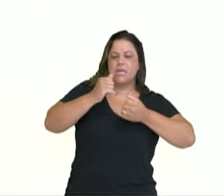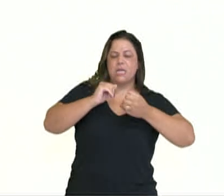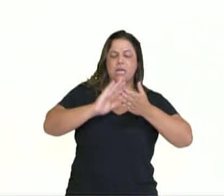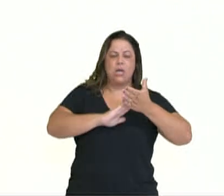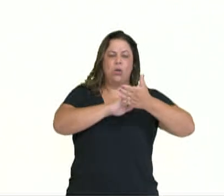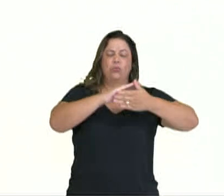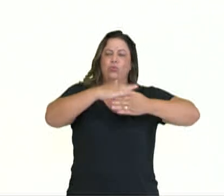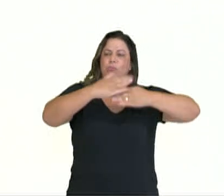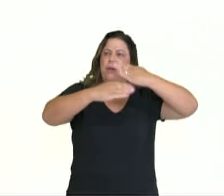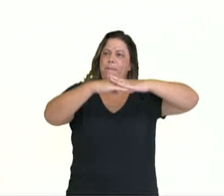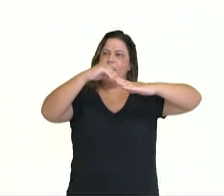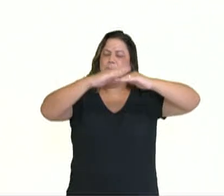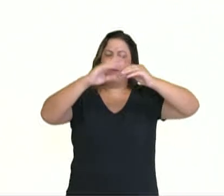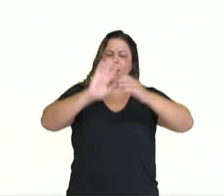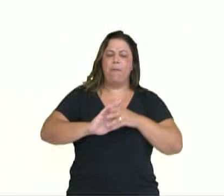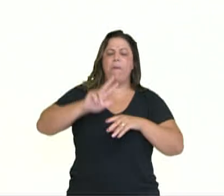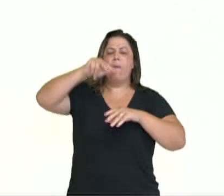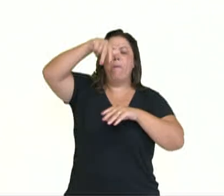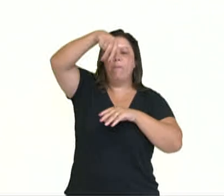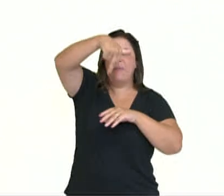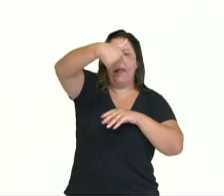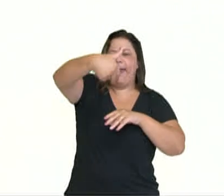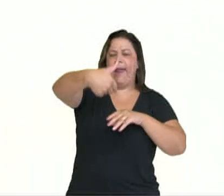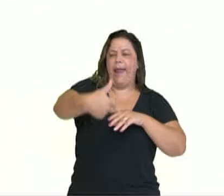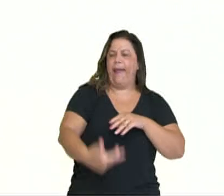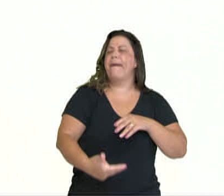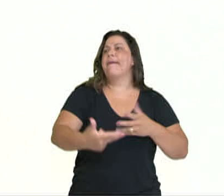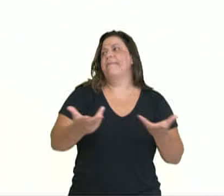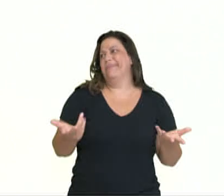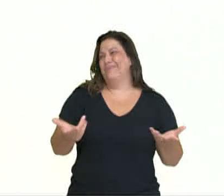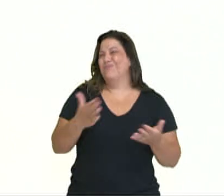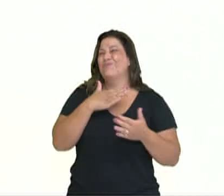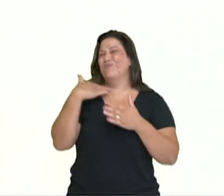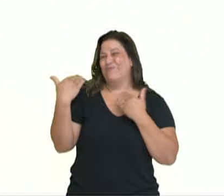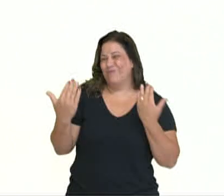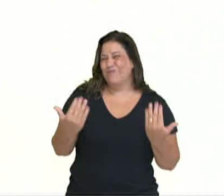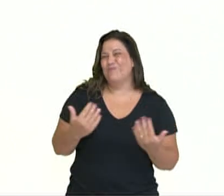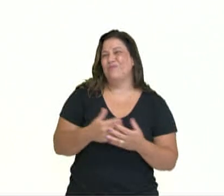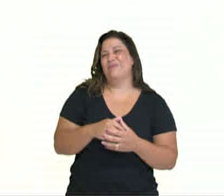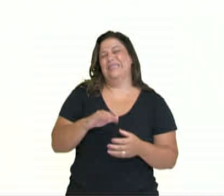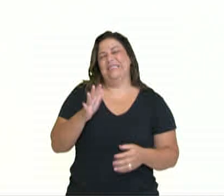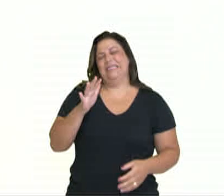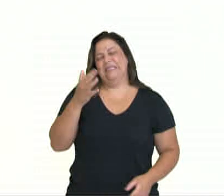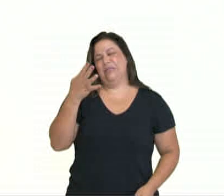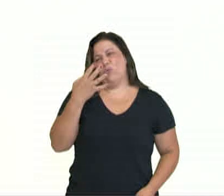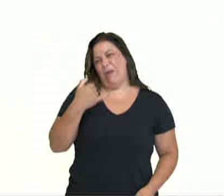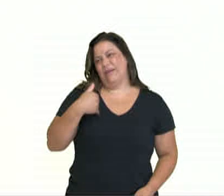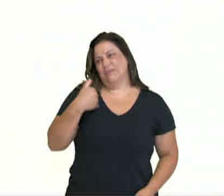avisou: vou voar. E atirou-se. Tinha pouco mais de 4 anos.